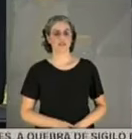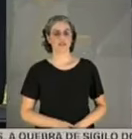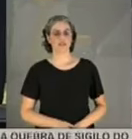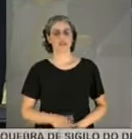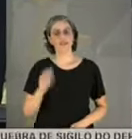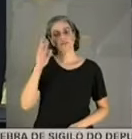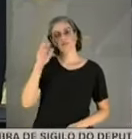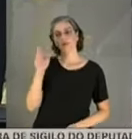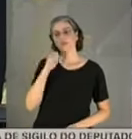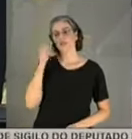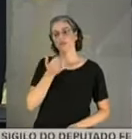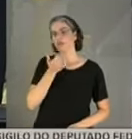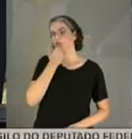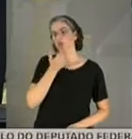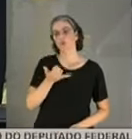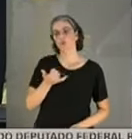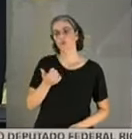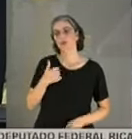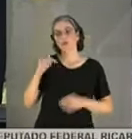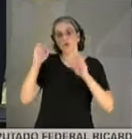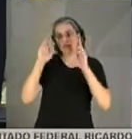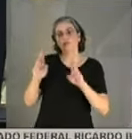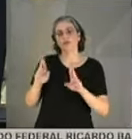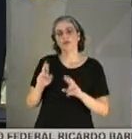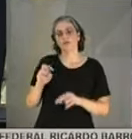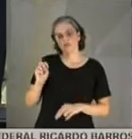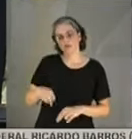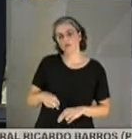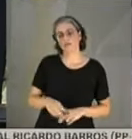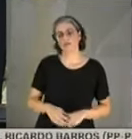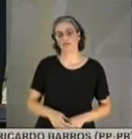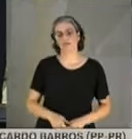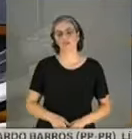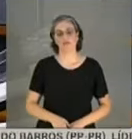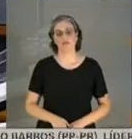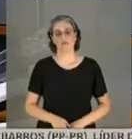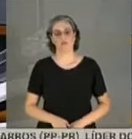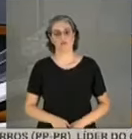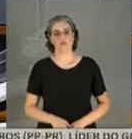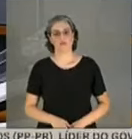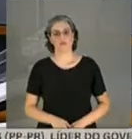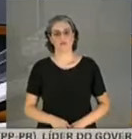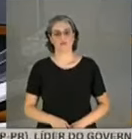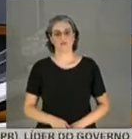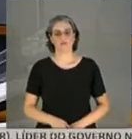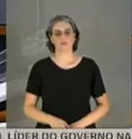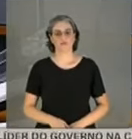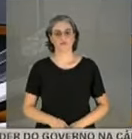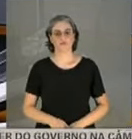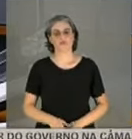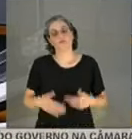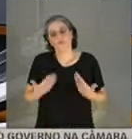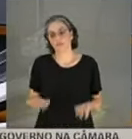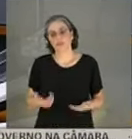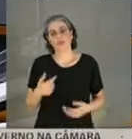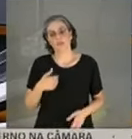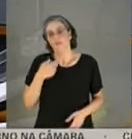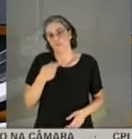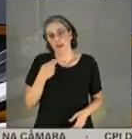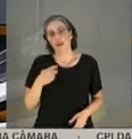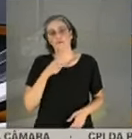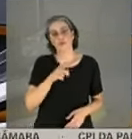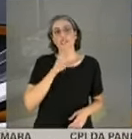Senhor senador, me desculpe, respeitosamente, sim. Perfeitamente. Então, bom, então eu vou reportar aqui ao que o senhor respondeu,